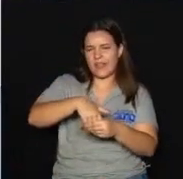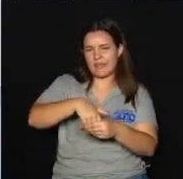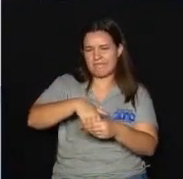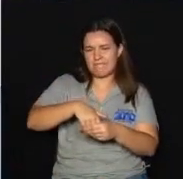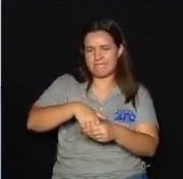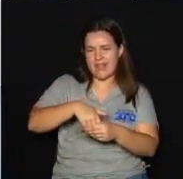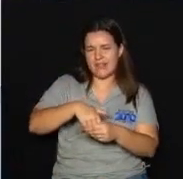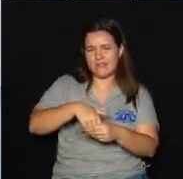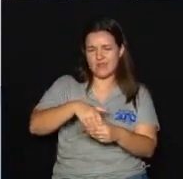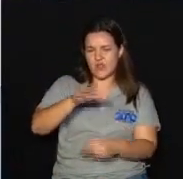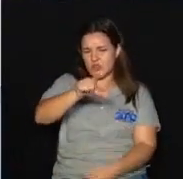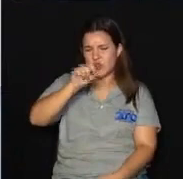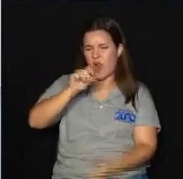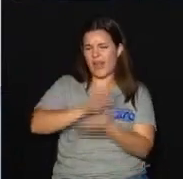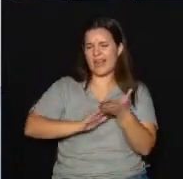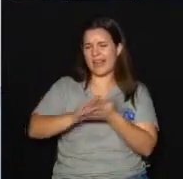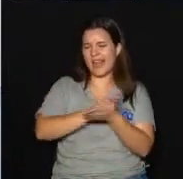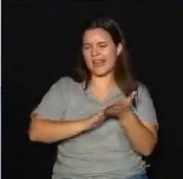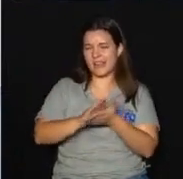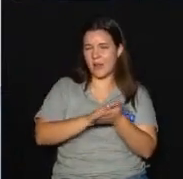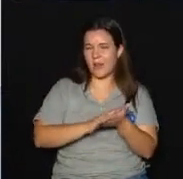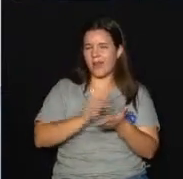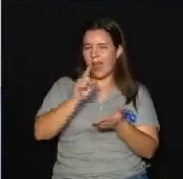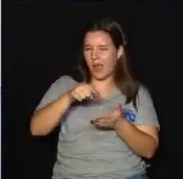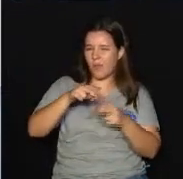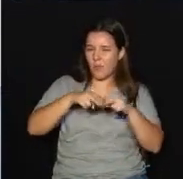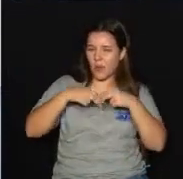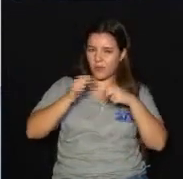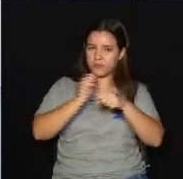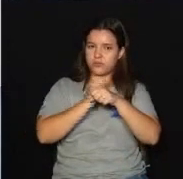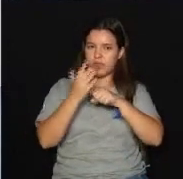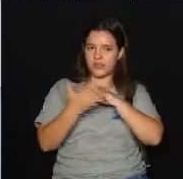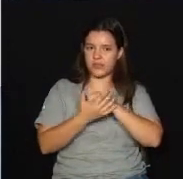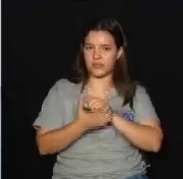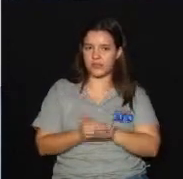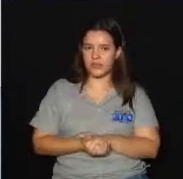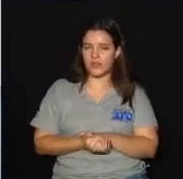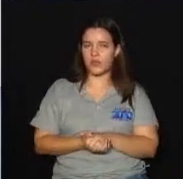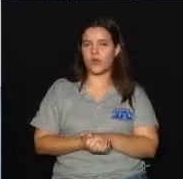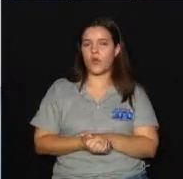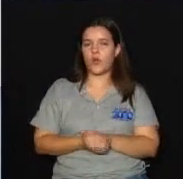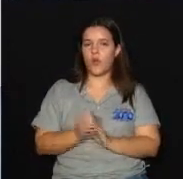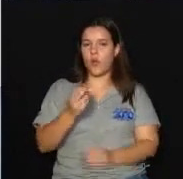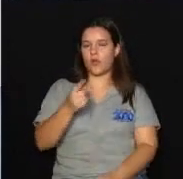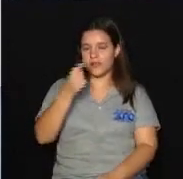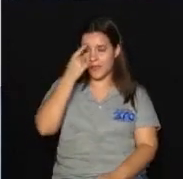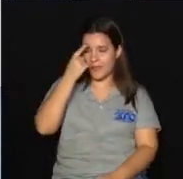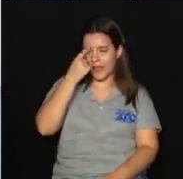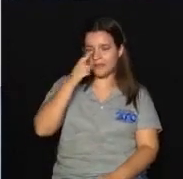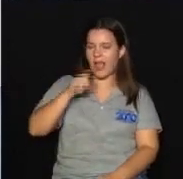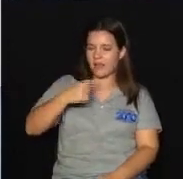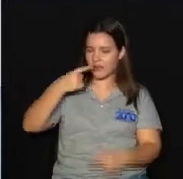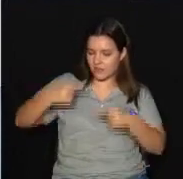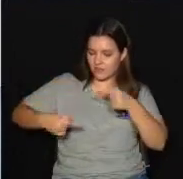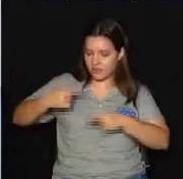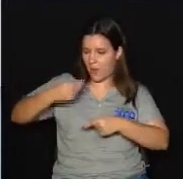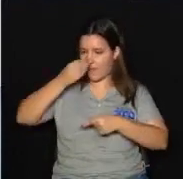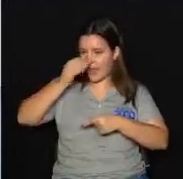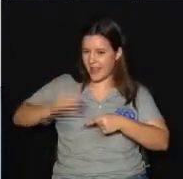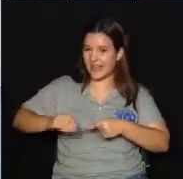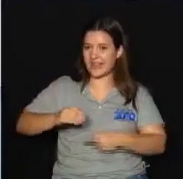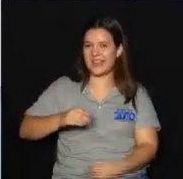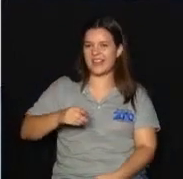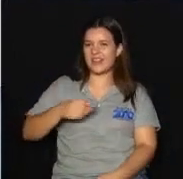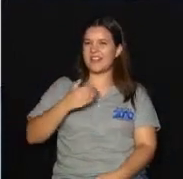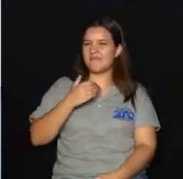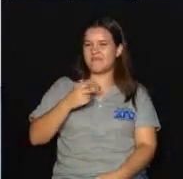votei em branco. Tem como levar em consideração a pandemia, ou você acha que o fato dessa aversão à política, de ninguém presta, não